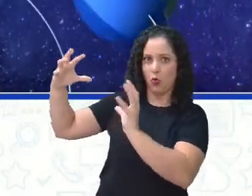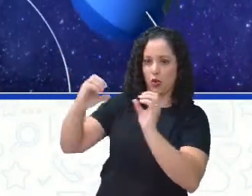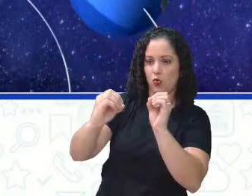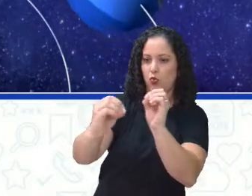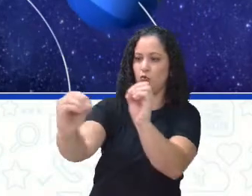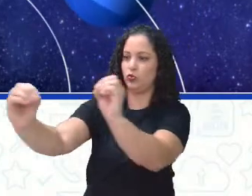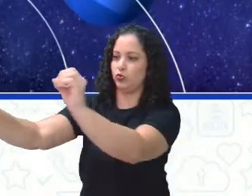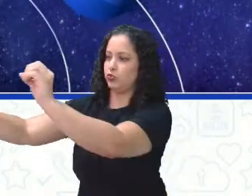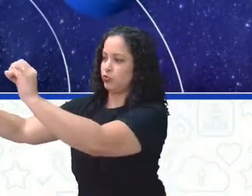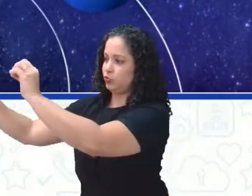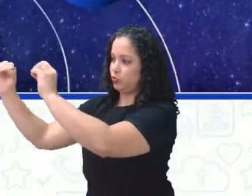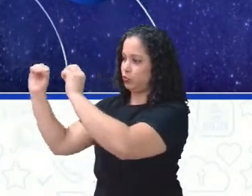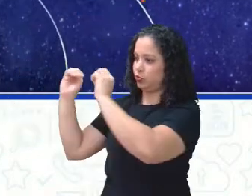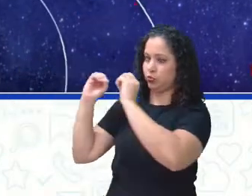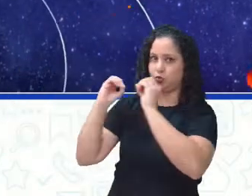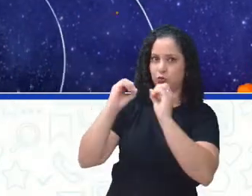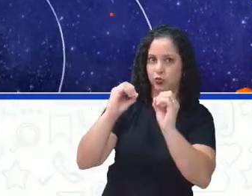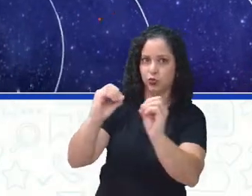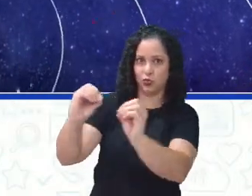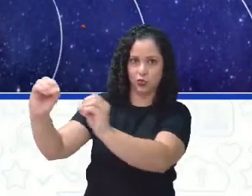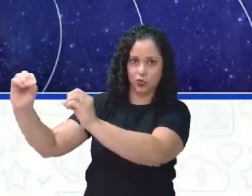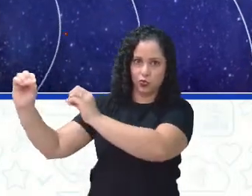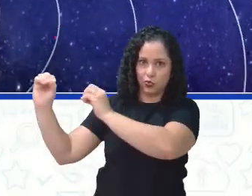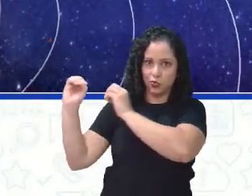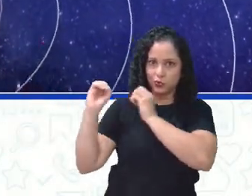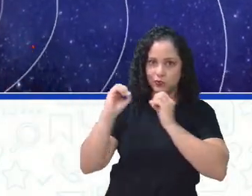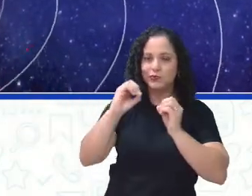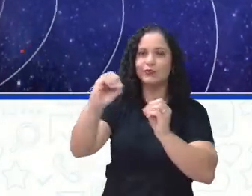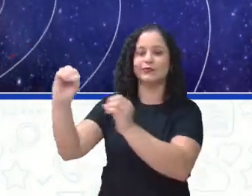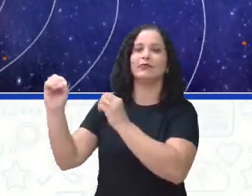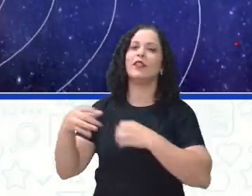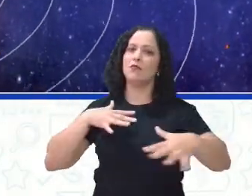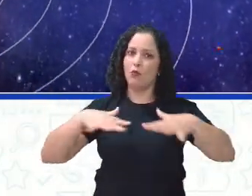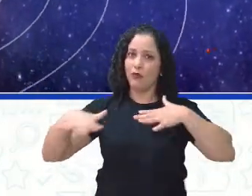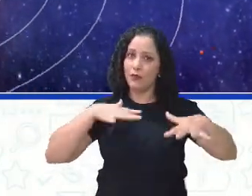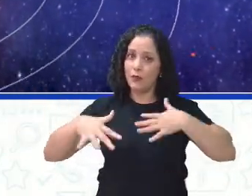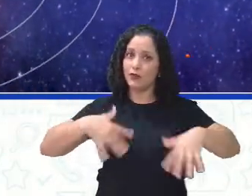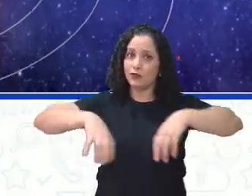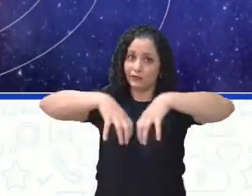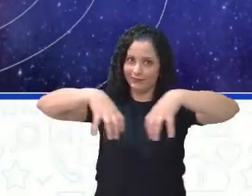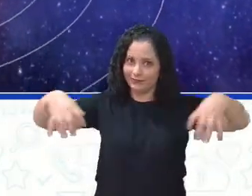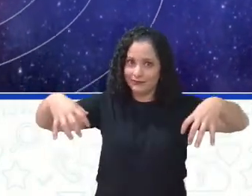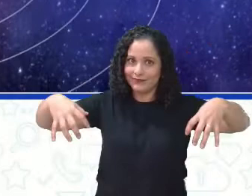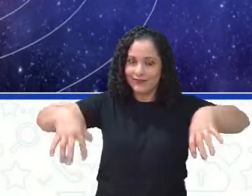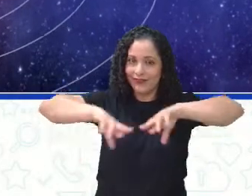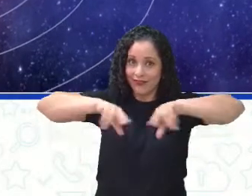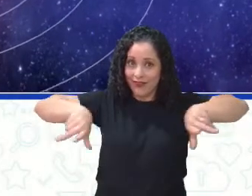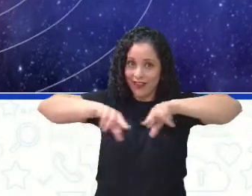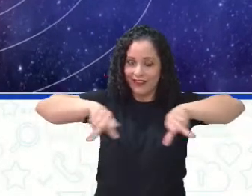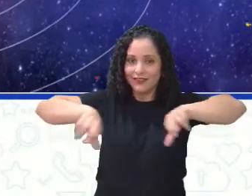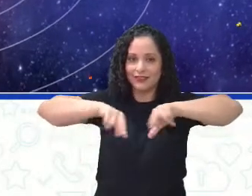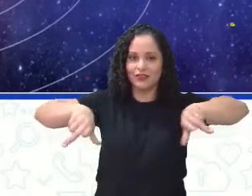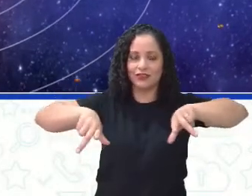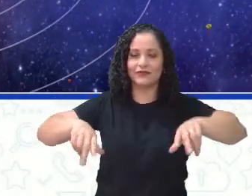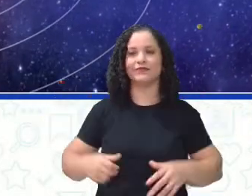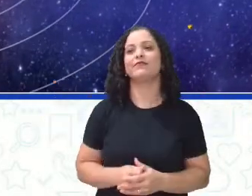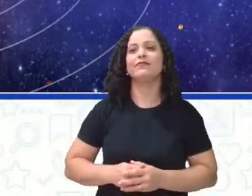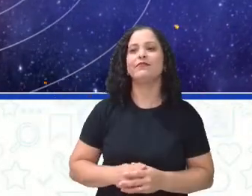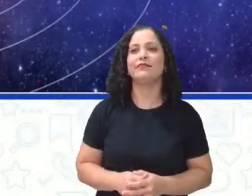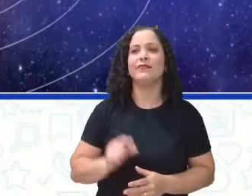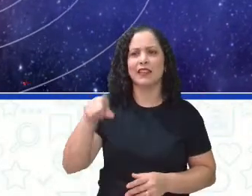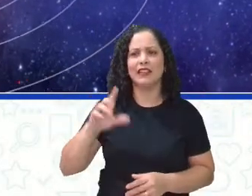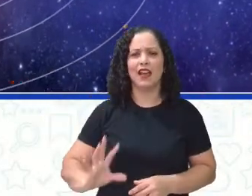que a Terra faz em torno dela mesma e um outro movimento, né, que vai acontecer de dar